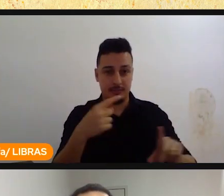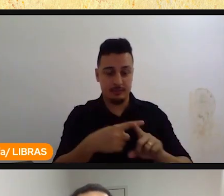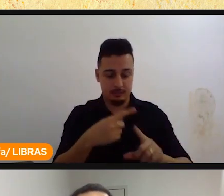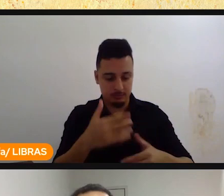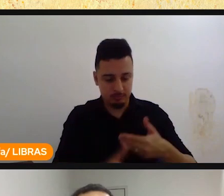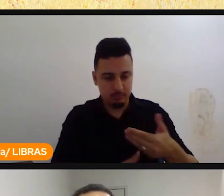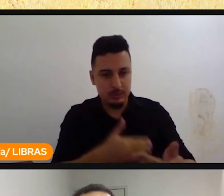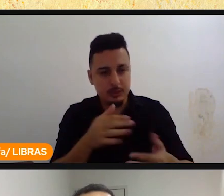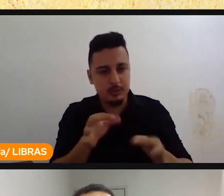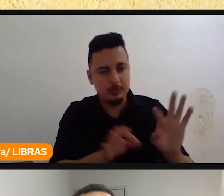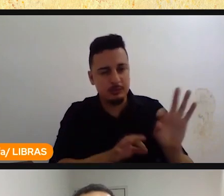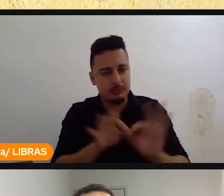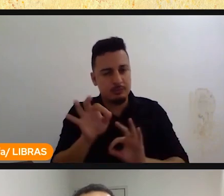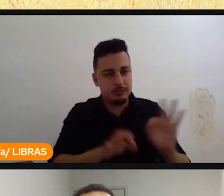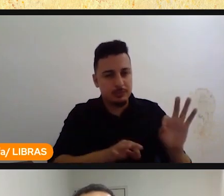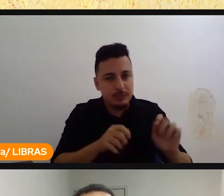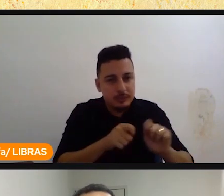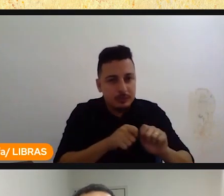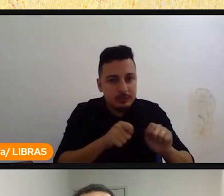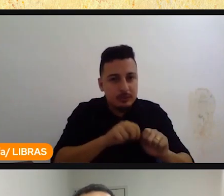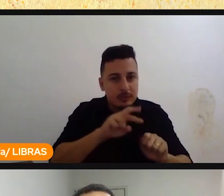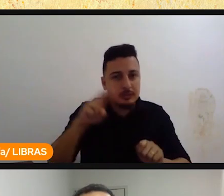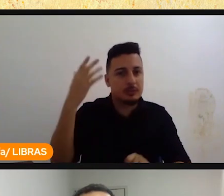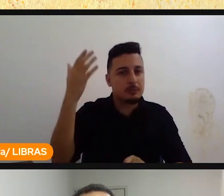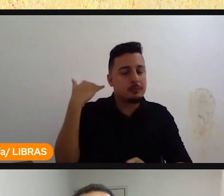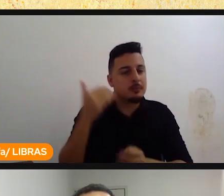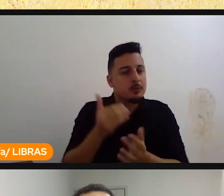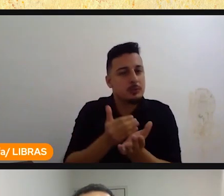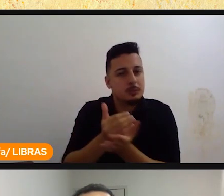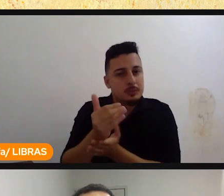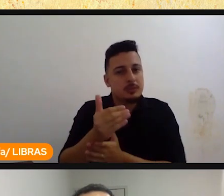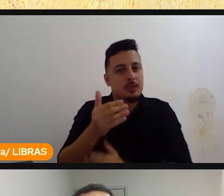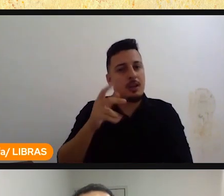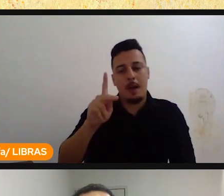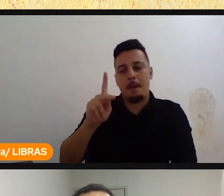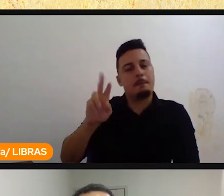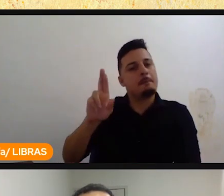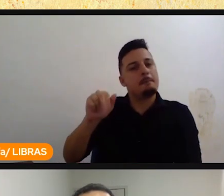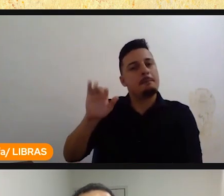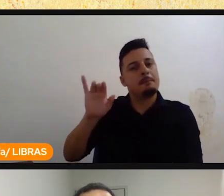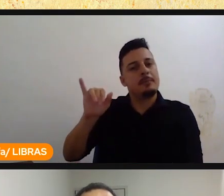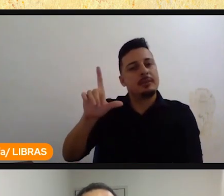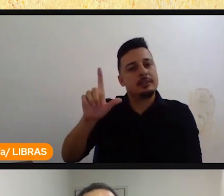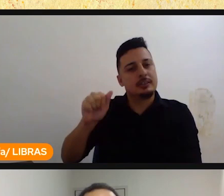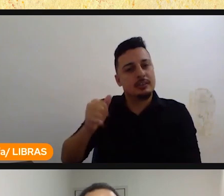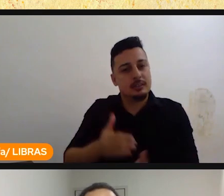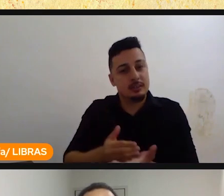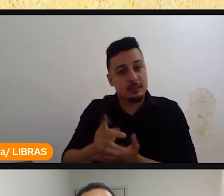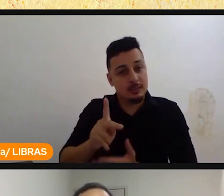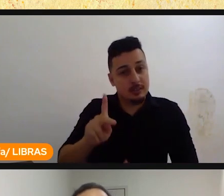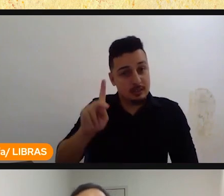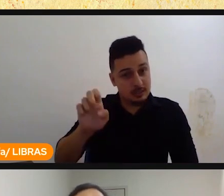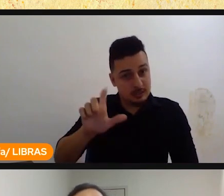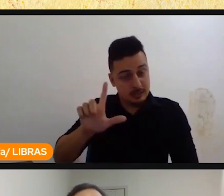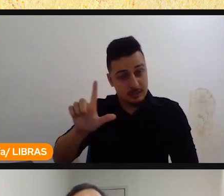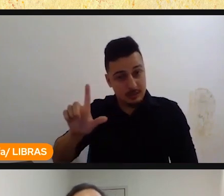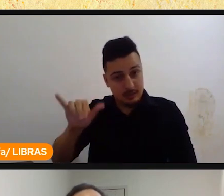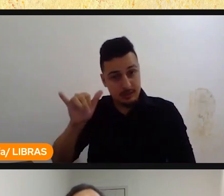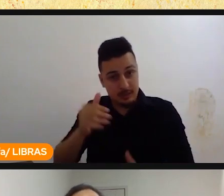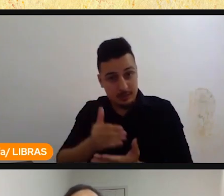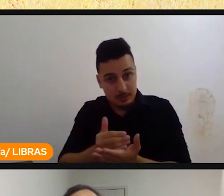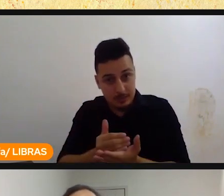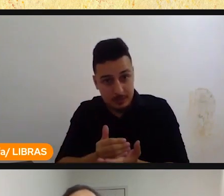a pré-produção no passado, que é a direção da Priscila Kellen, que é uma animação 2D também, mas é